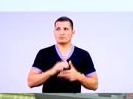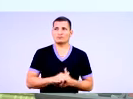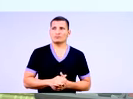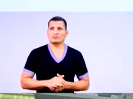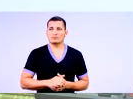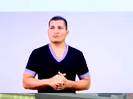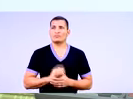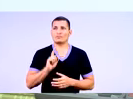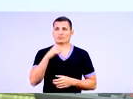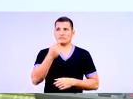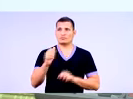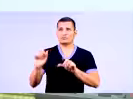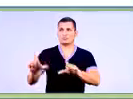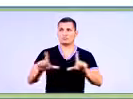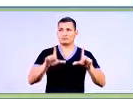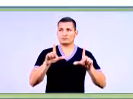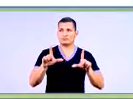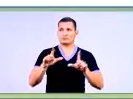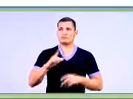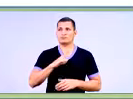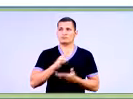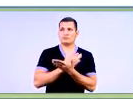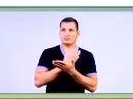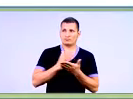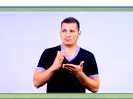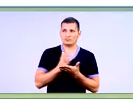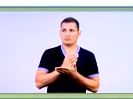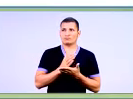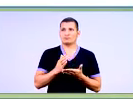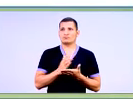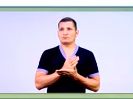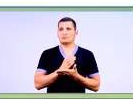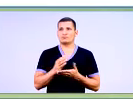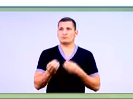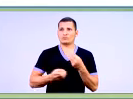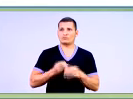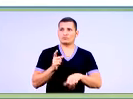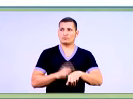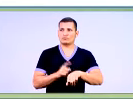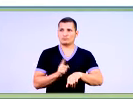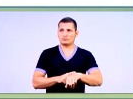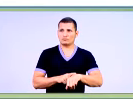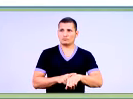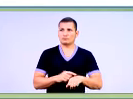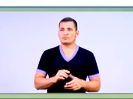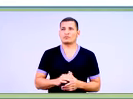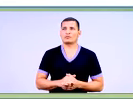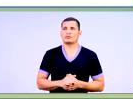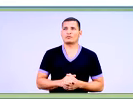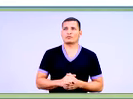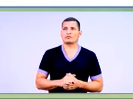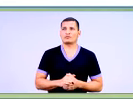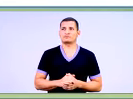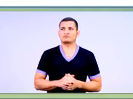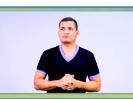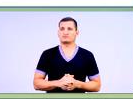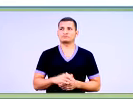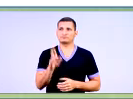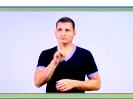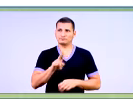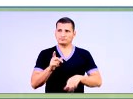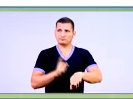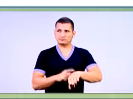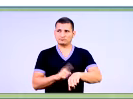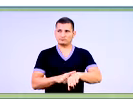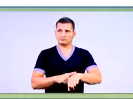nós temos algumas expressões de tempo. Então, expressões que a gente vai usar no tempo